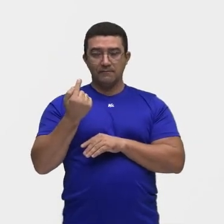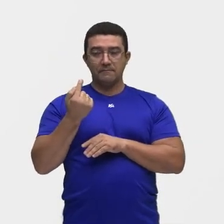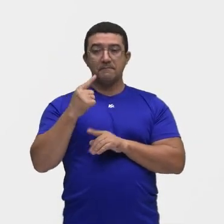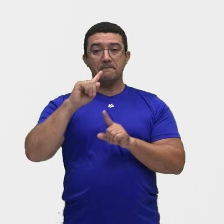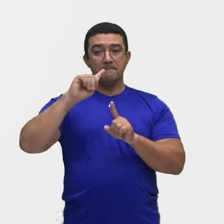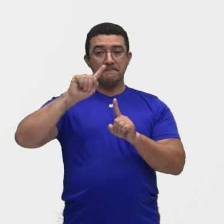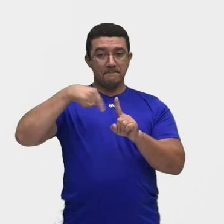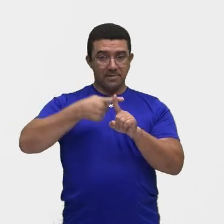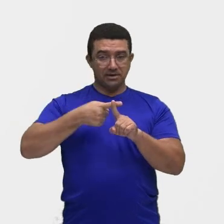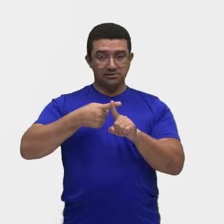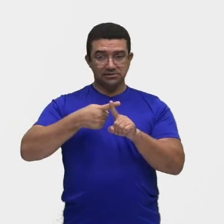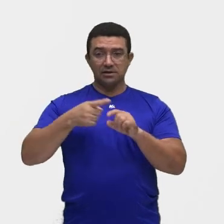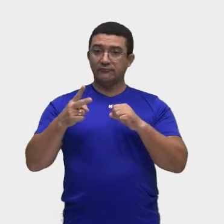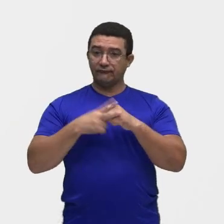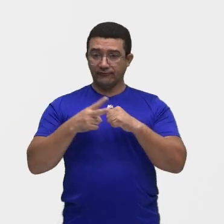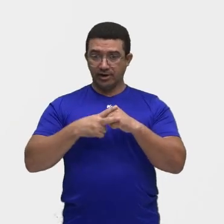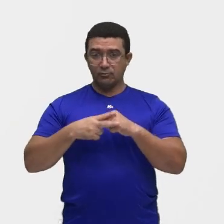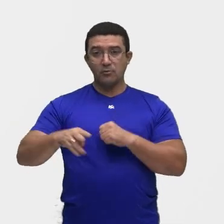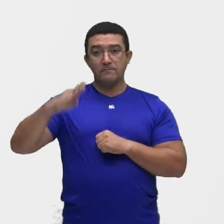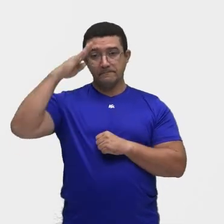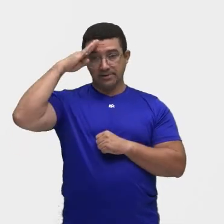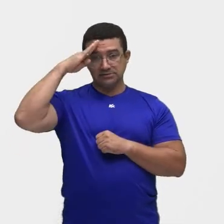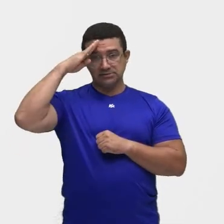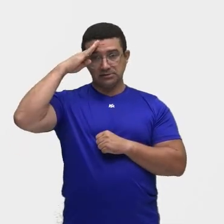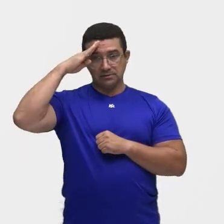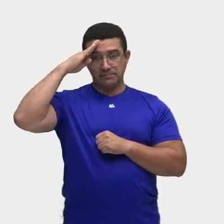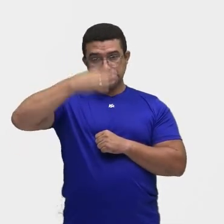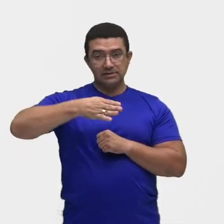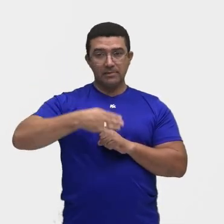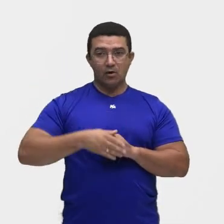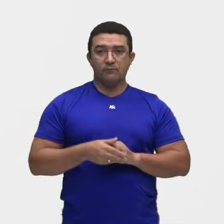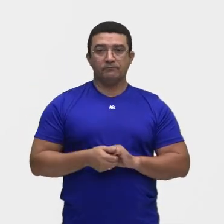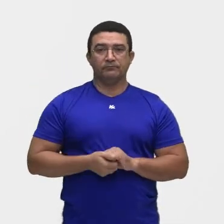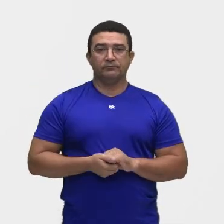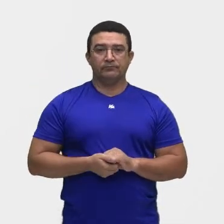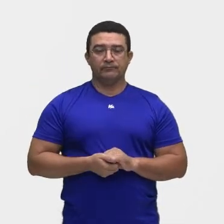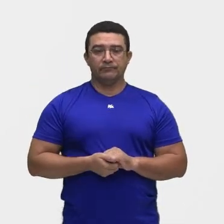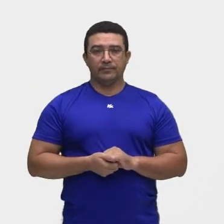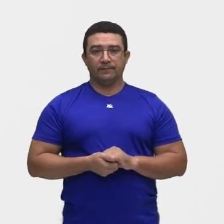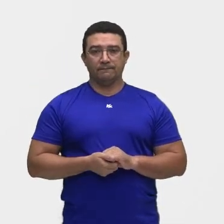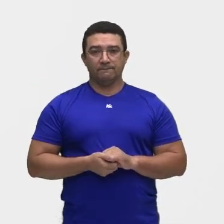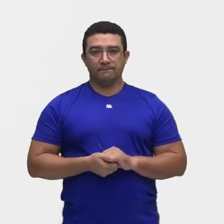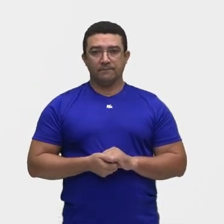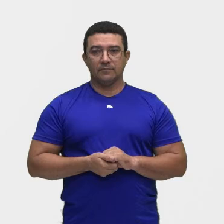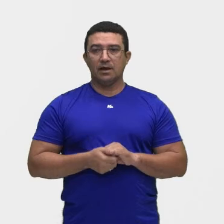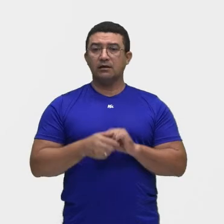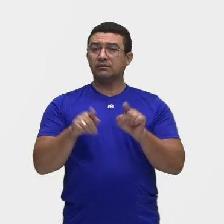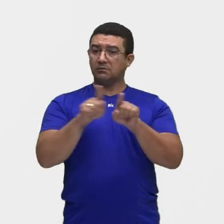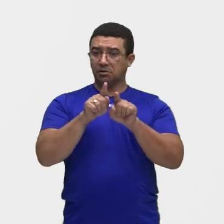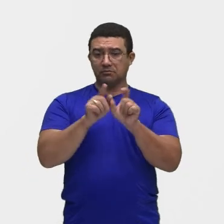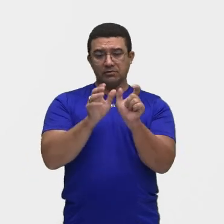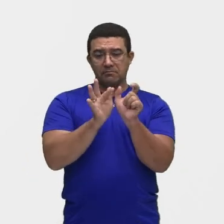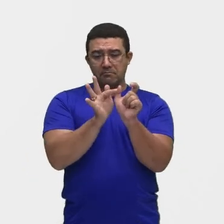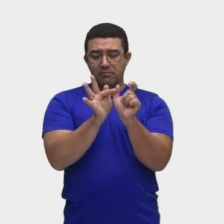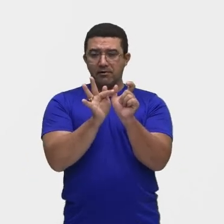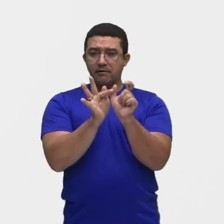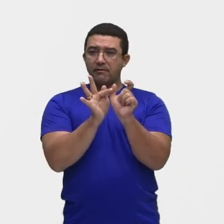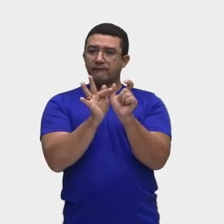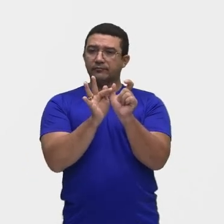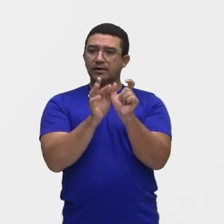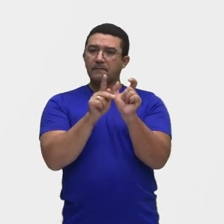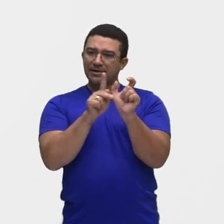Depois vem quem, people? Isso mesmo, o verbo, e dependendo da sua pergunta vai ter um complemento ou não, tudo